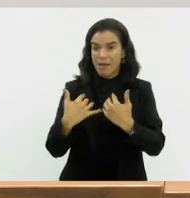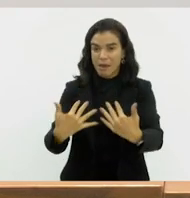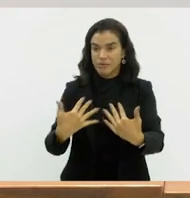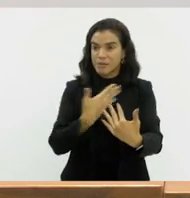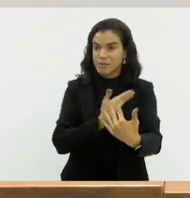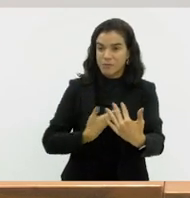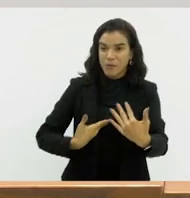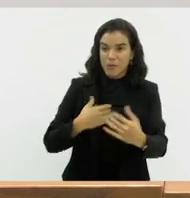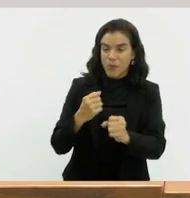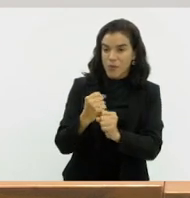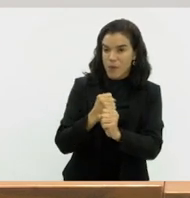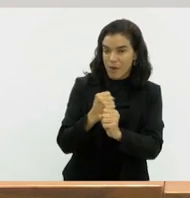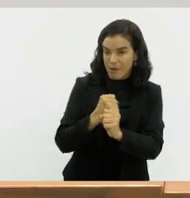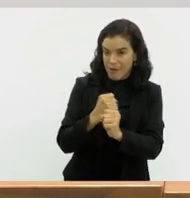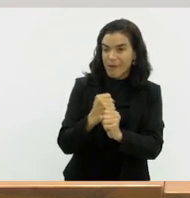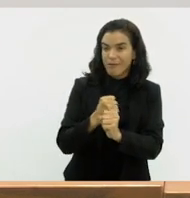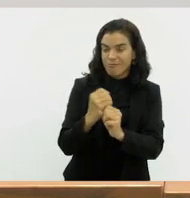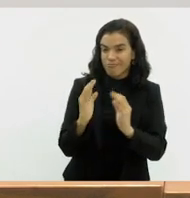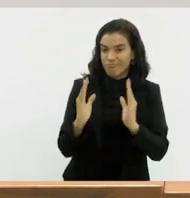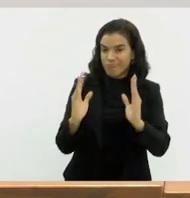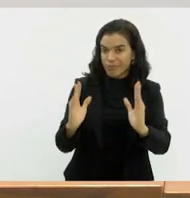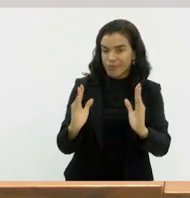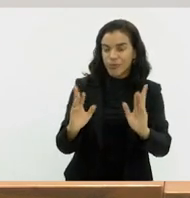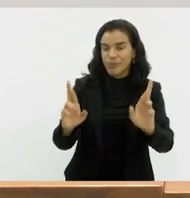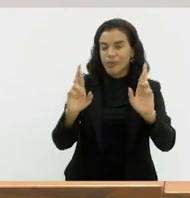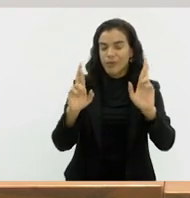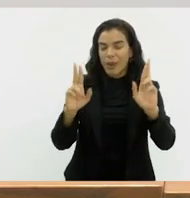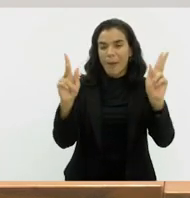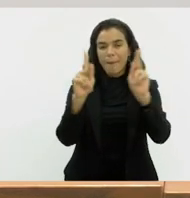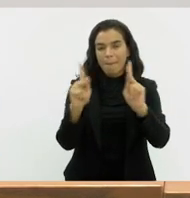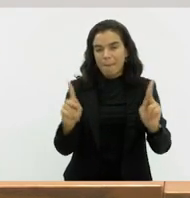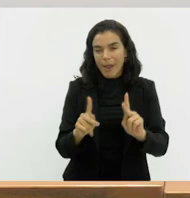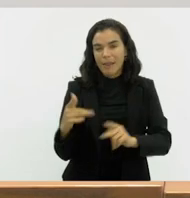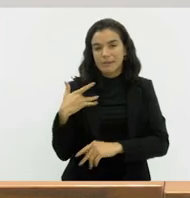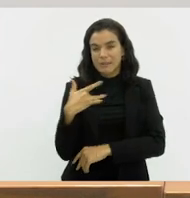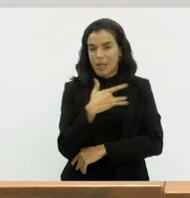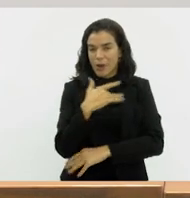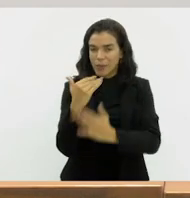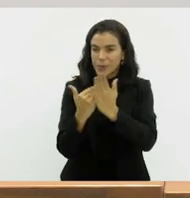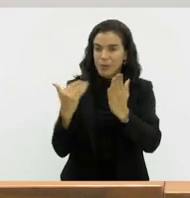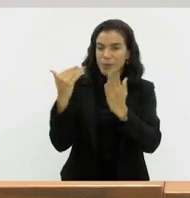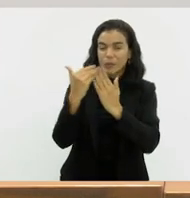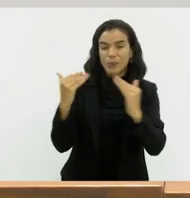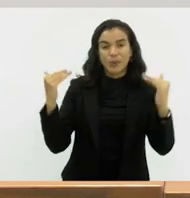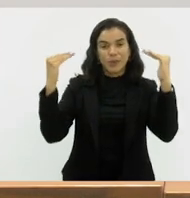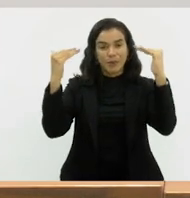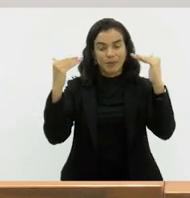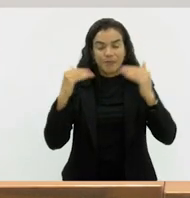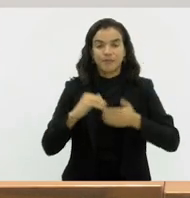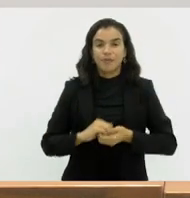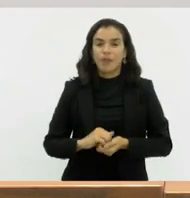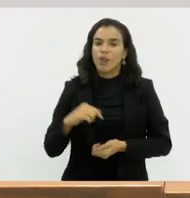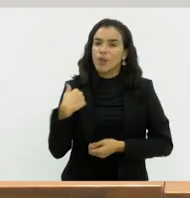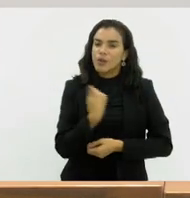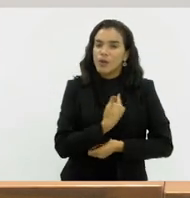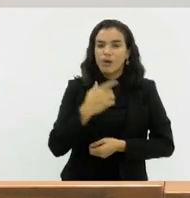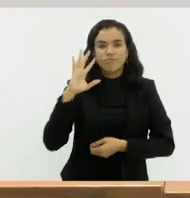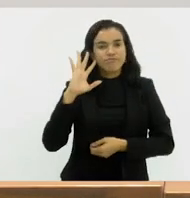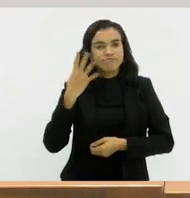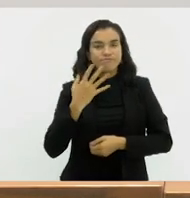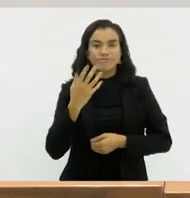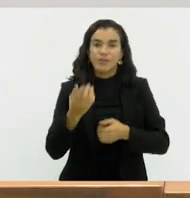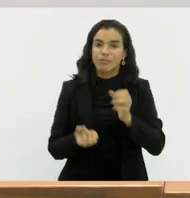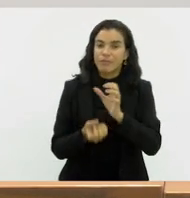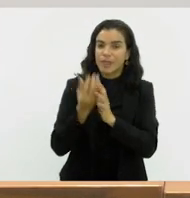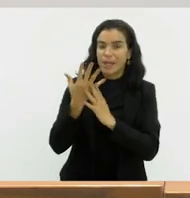que tenhamos um ano de muita paz e de muita saúde, sobretudo. Nós decidimos, pela